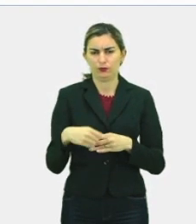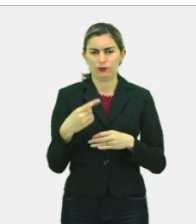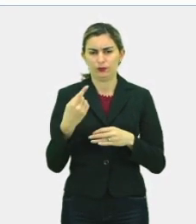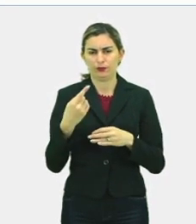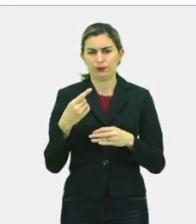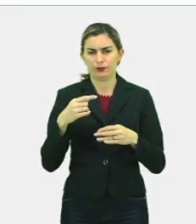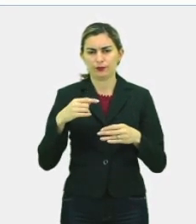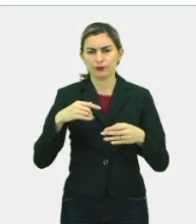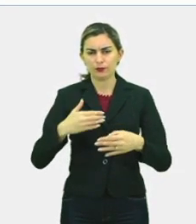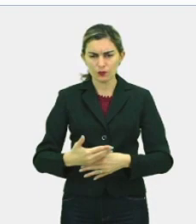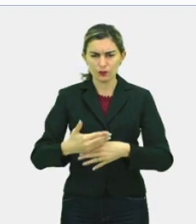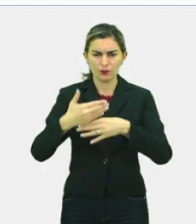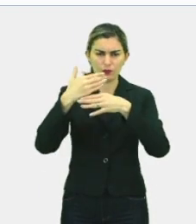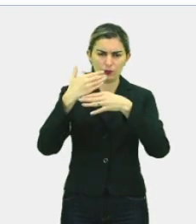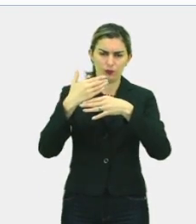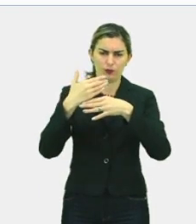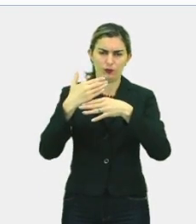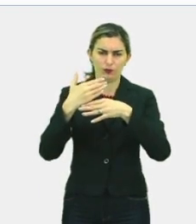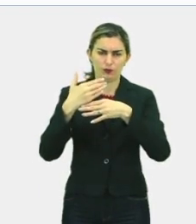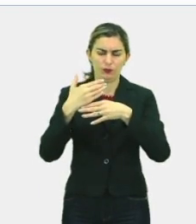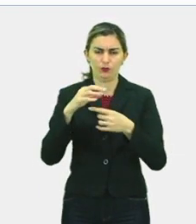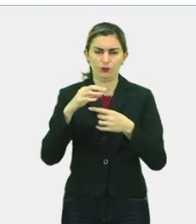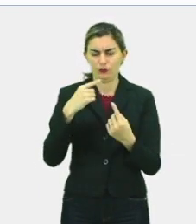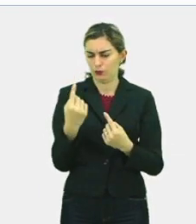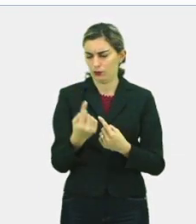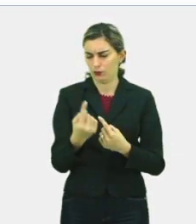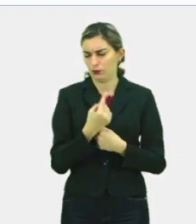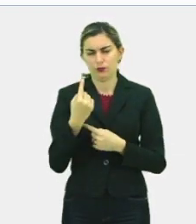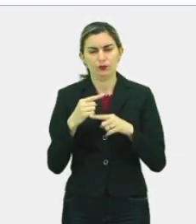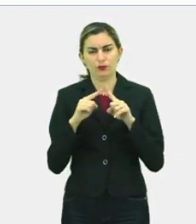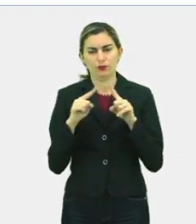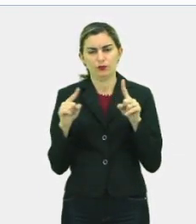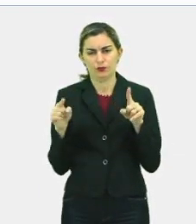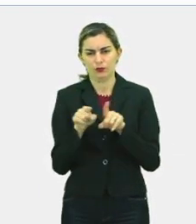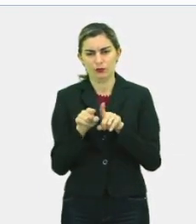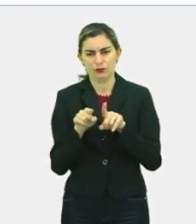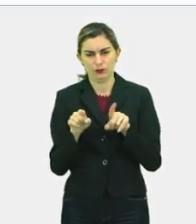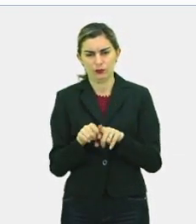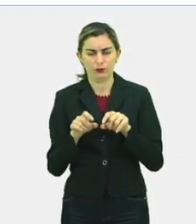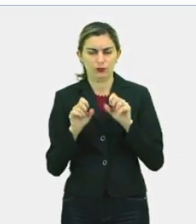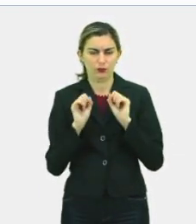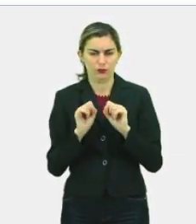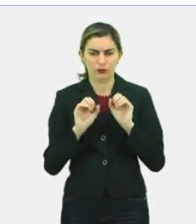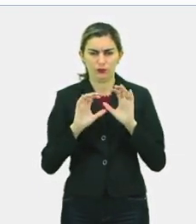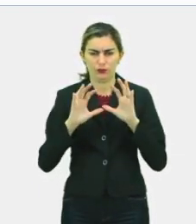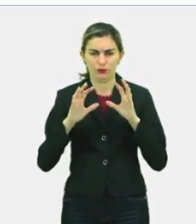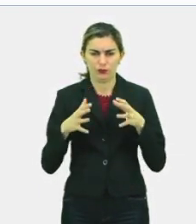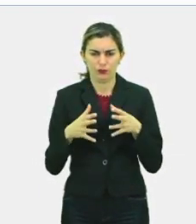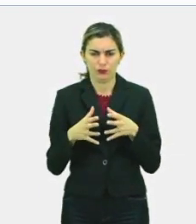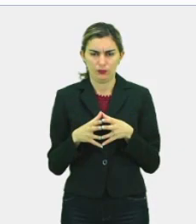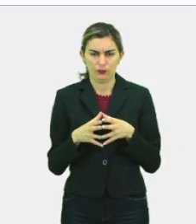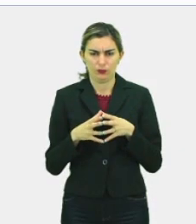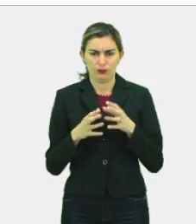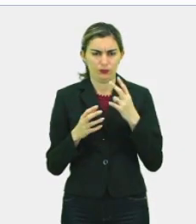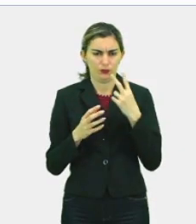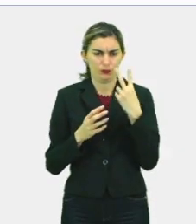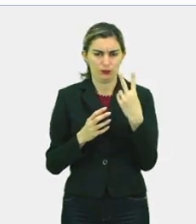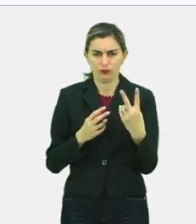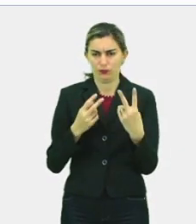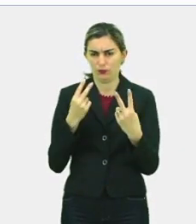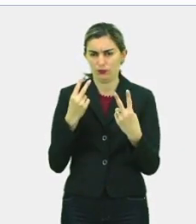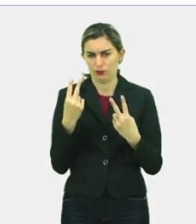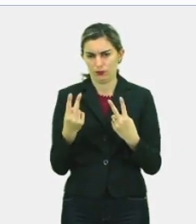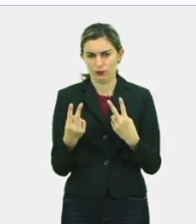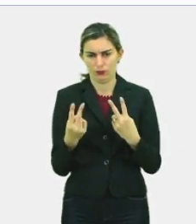o bloqueio, que pode ser individual, mas também pode ser coletivo, ele pode ser em duplo, até